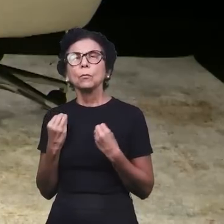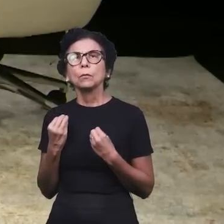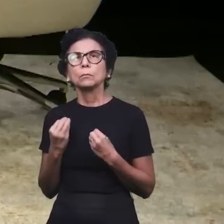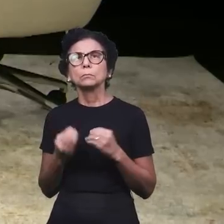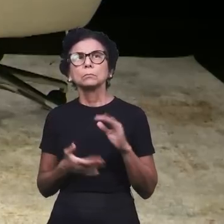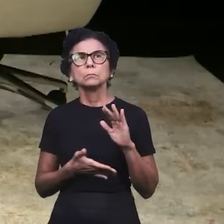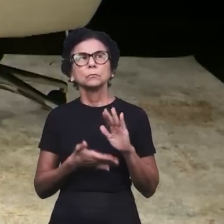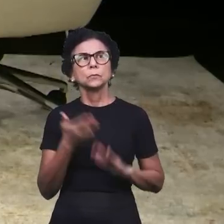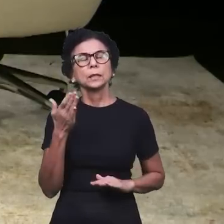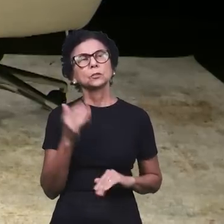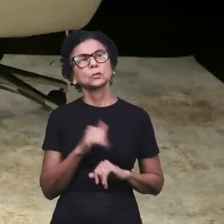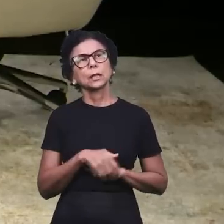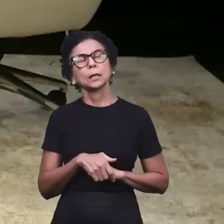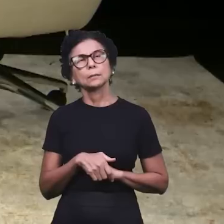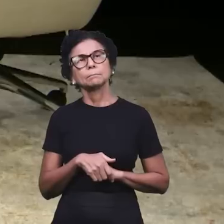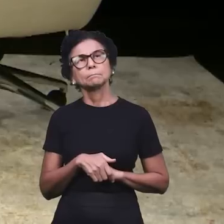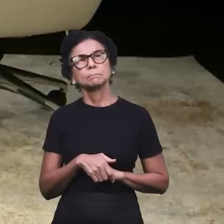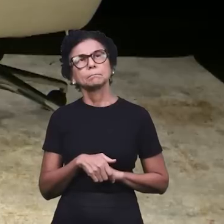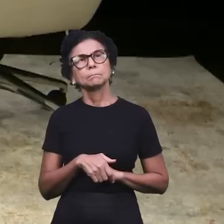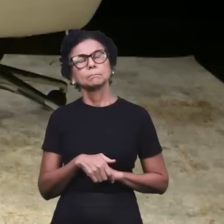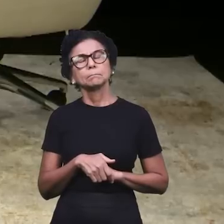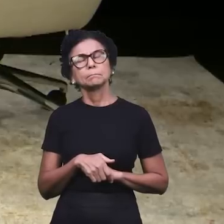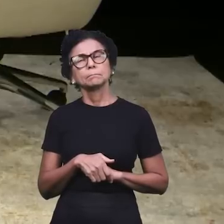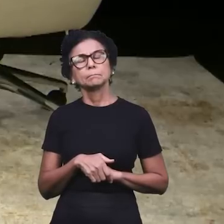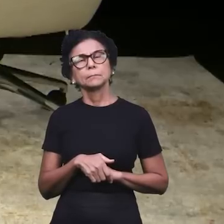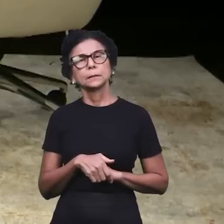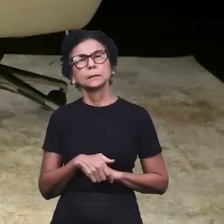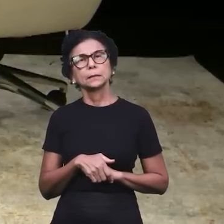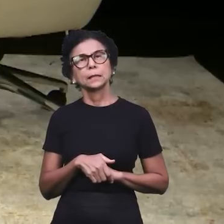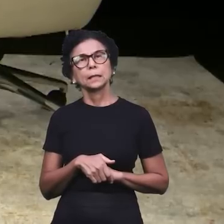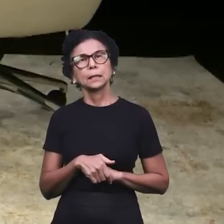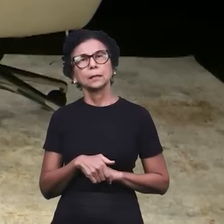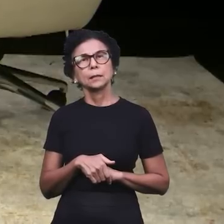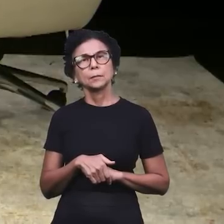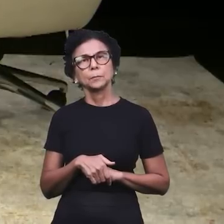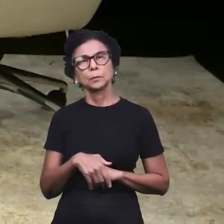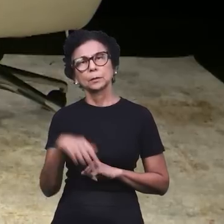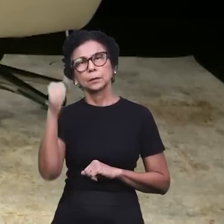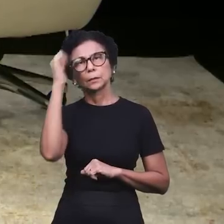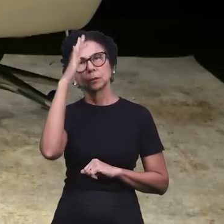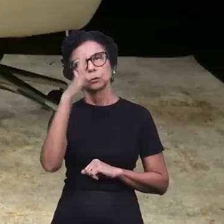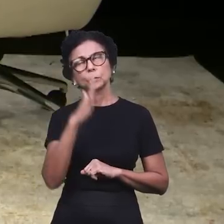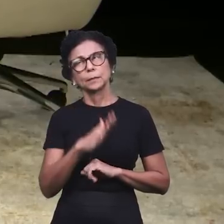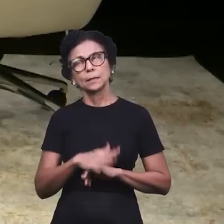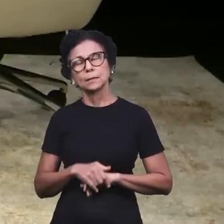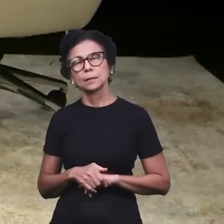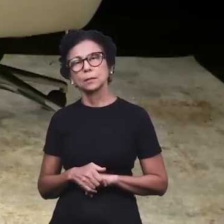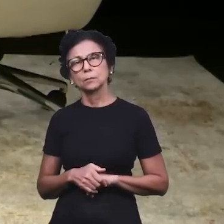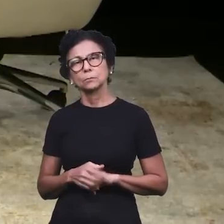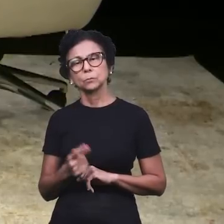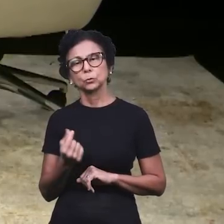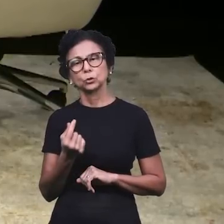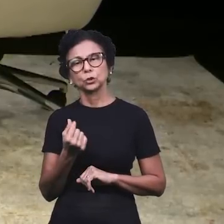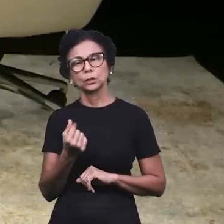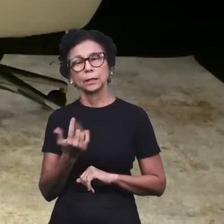brasileira muito desvalorizada em relação às moedas estrangeiras, principalmente o dólar, que é o que